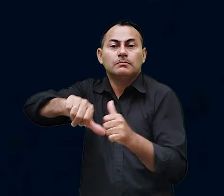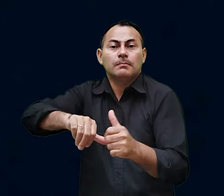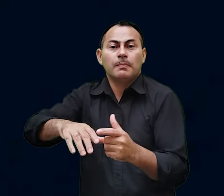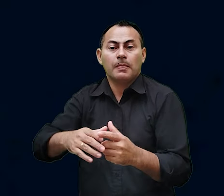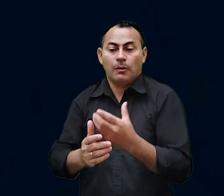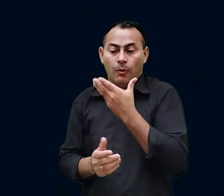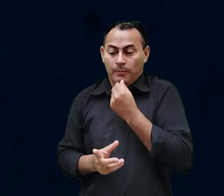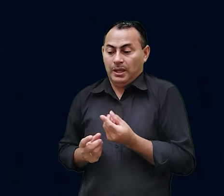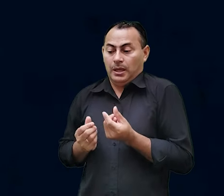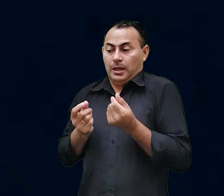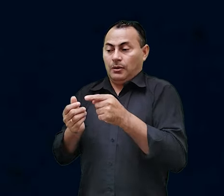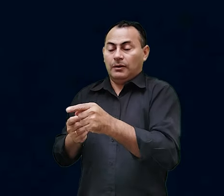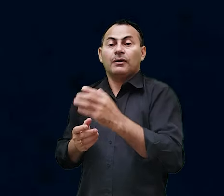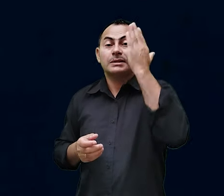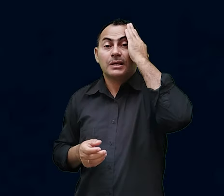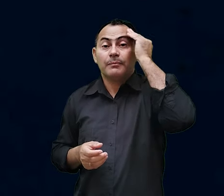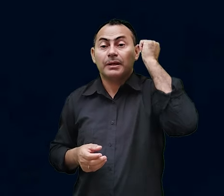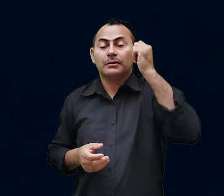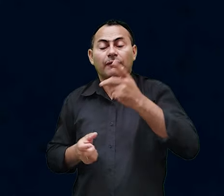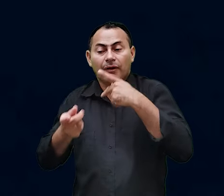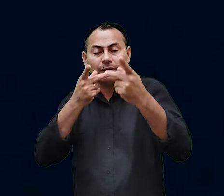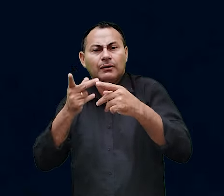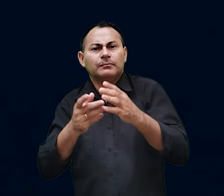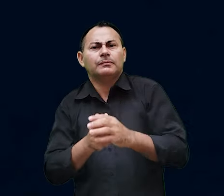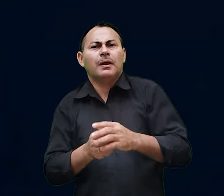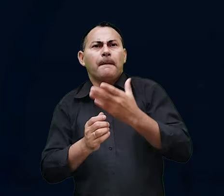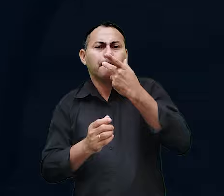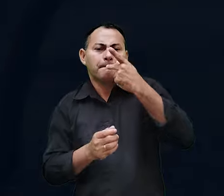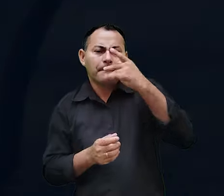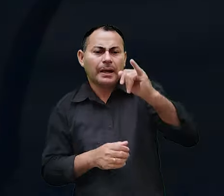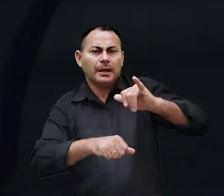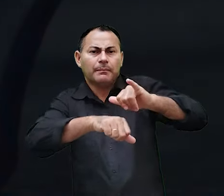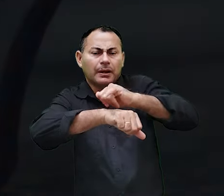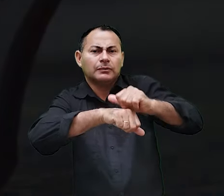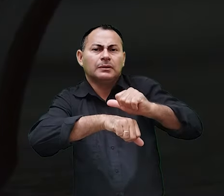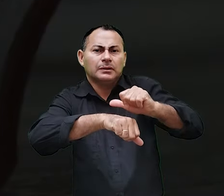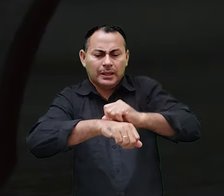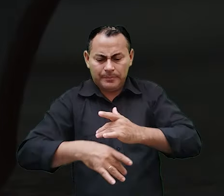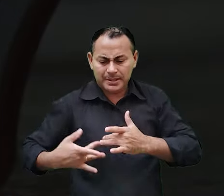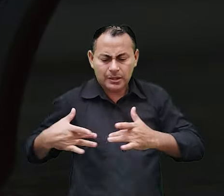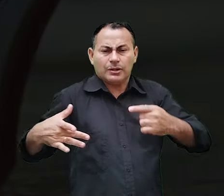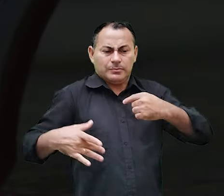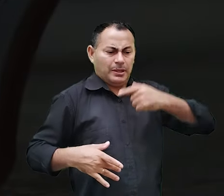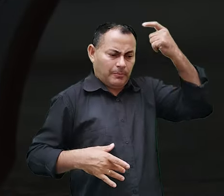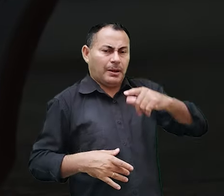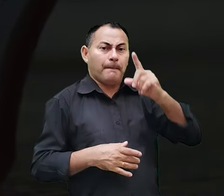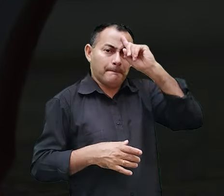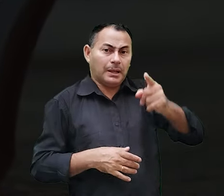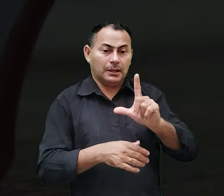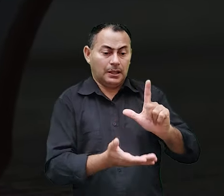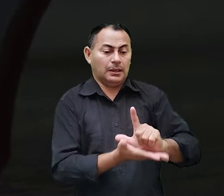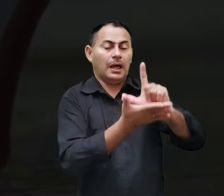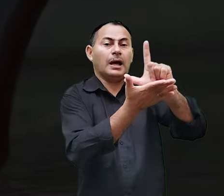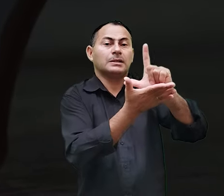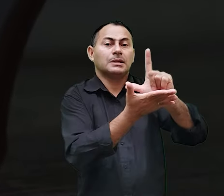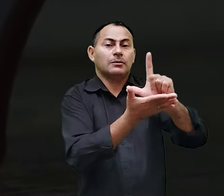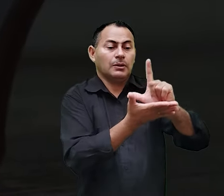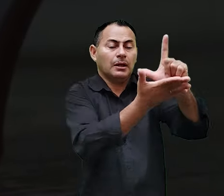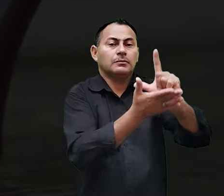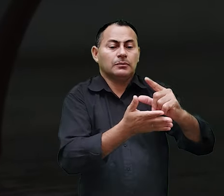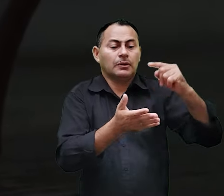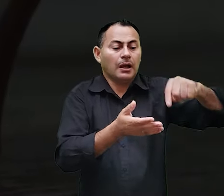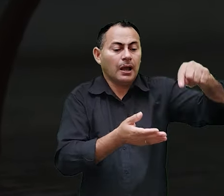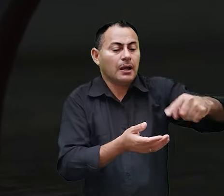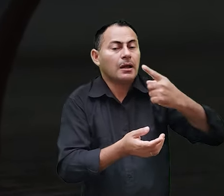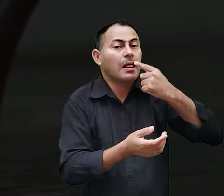mudar essa situação. E o homem rico ficou sabendo disso e disse: Pai Abraão, tem misericórdia de mim e manda que Lázaro